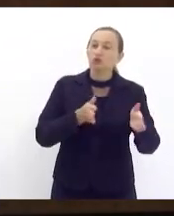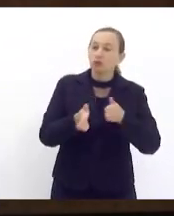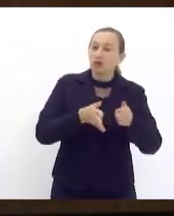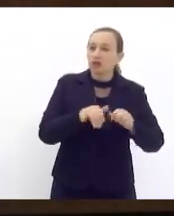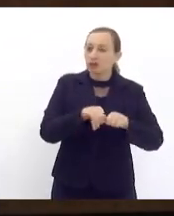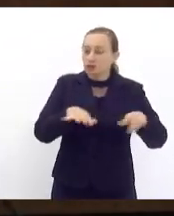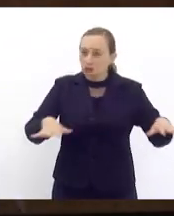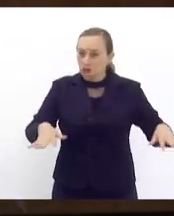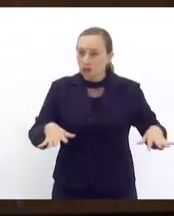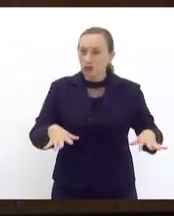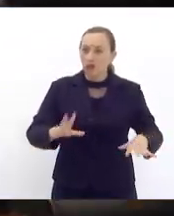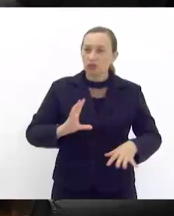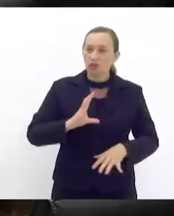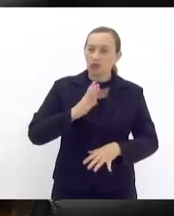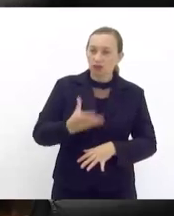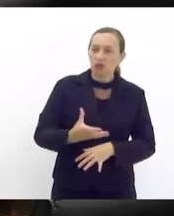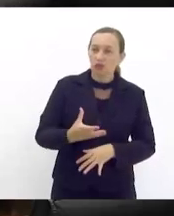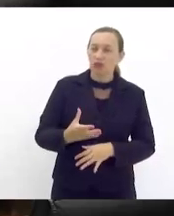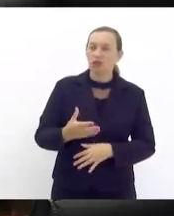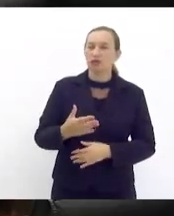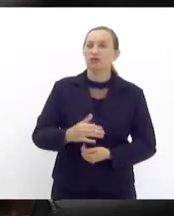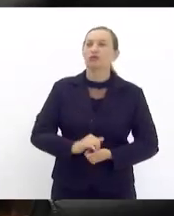da linha de frente